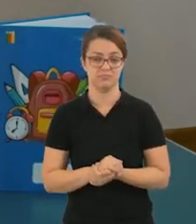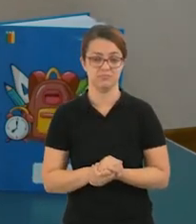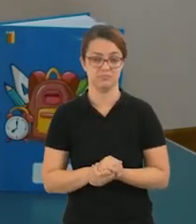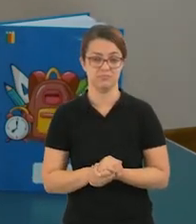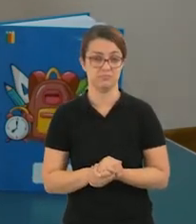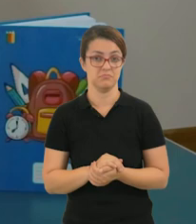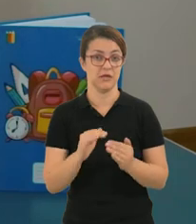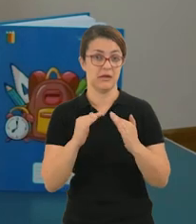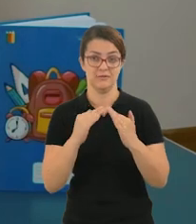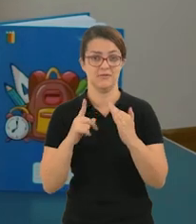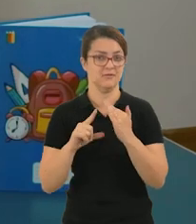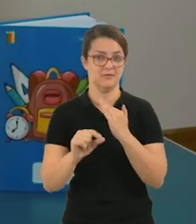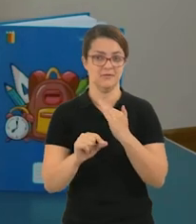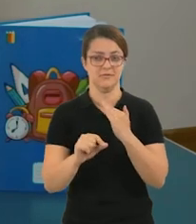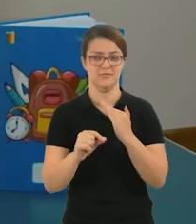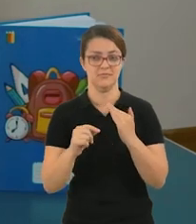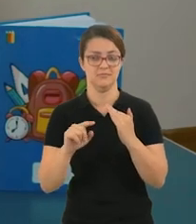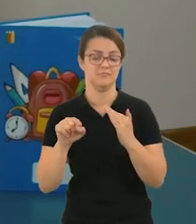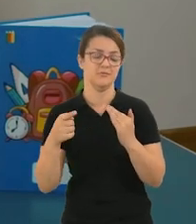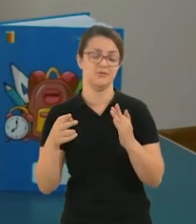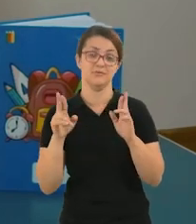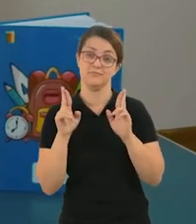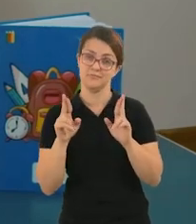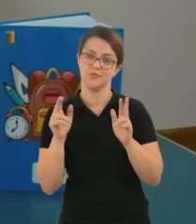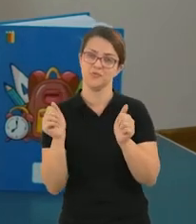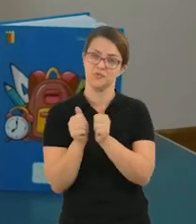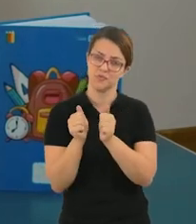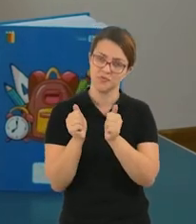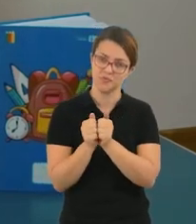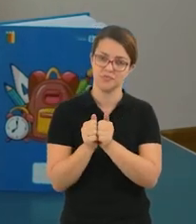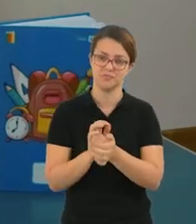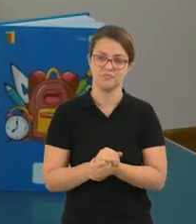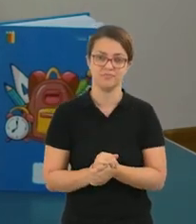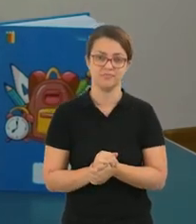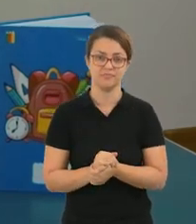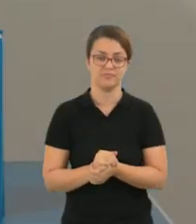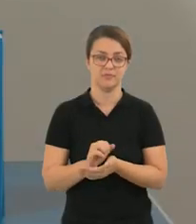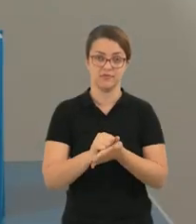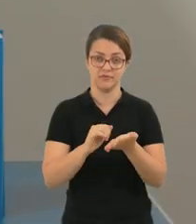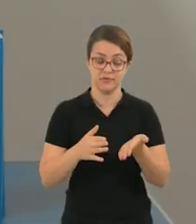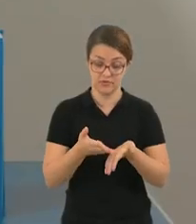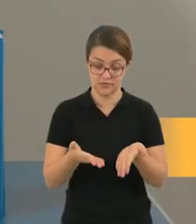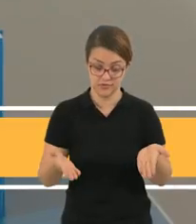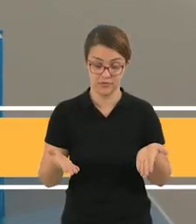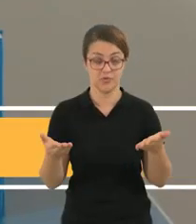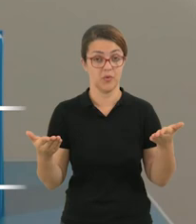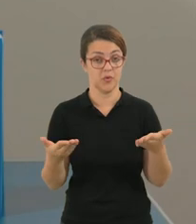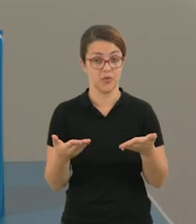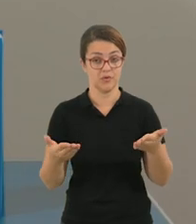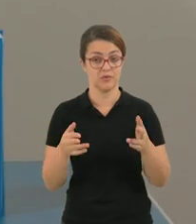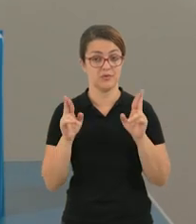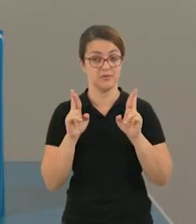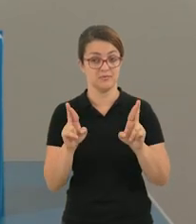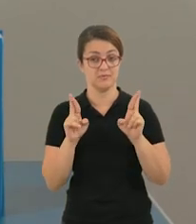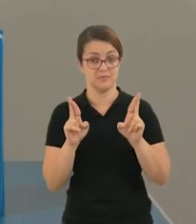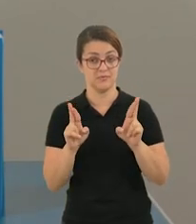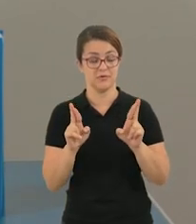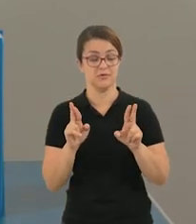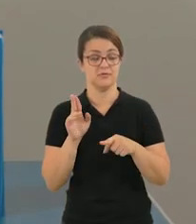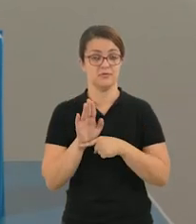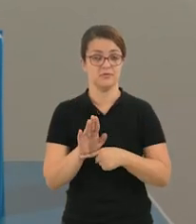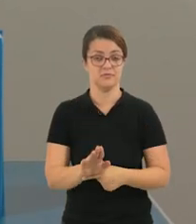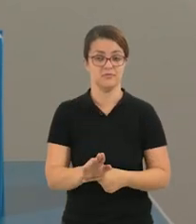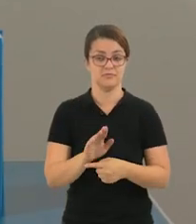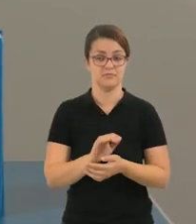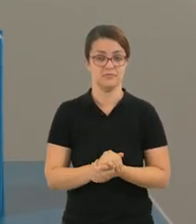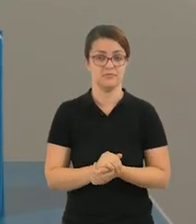E não podemos sair de casa também, mas logo estaremos juntos. Bom, essas foram as atividades de hoje. Espero